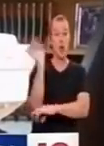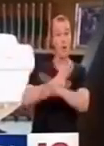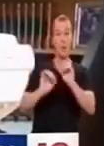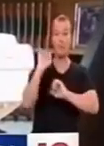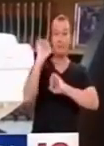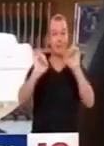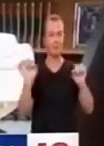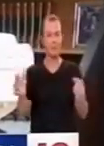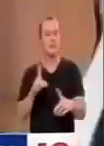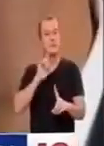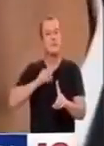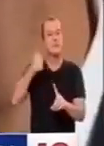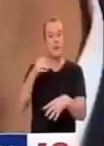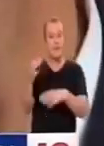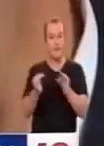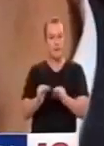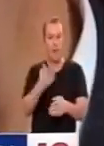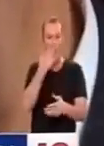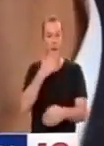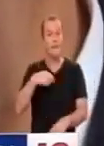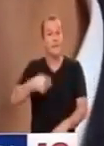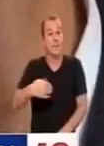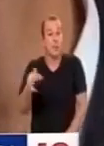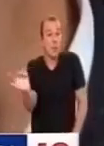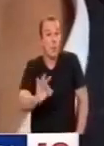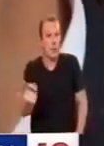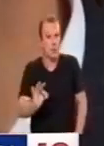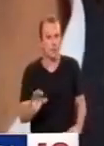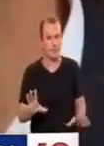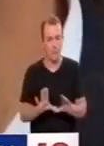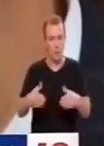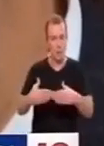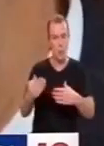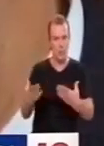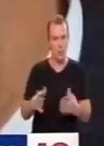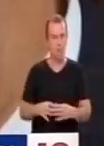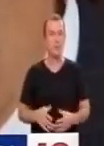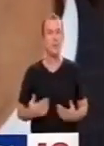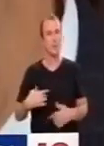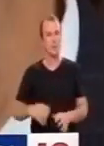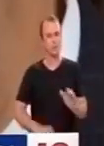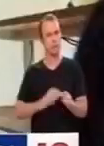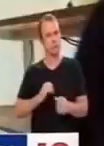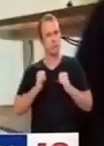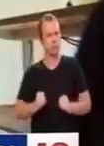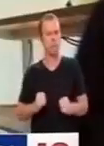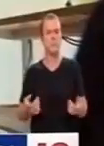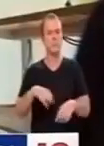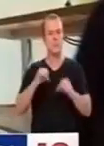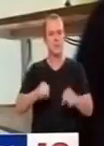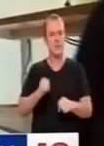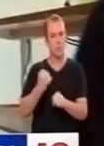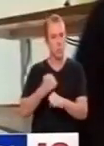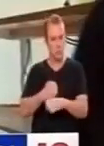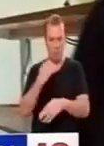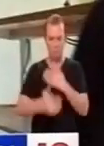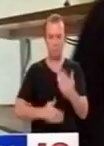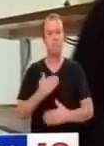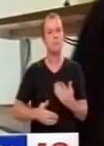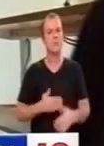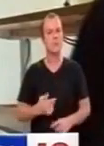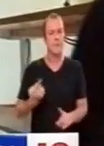para enfrentar a nossa quarta presidência do Conselho da União. Estamos confiantes de que faremos o trabalho que nos